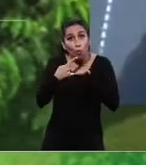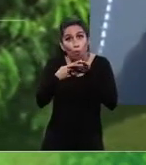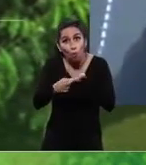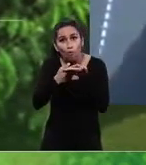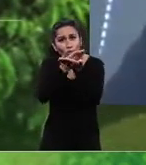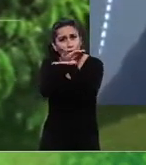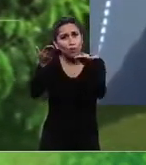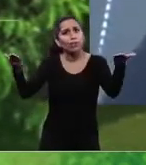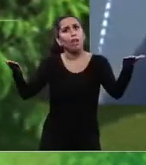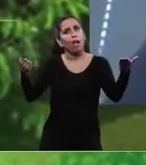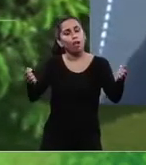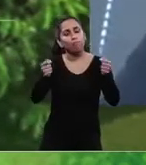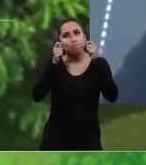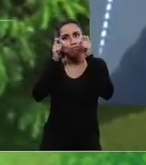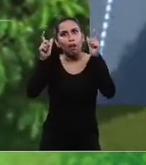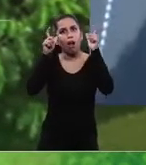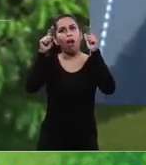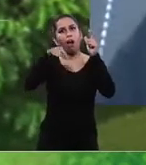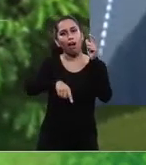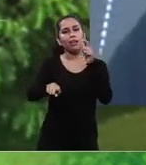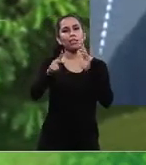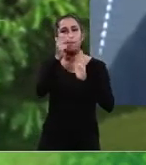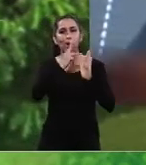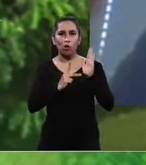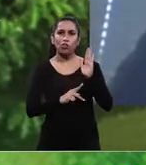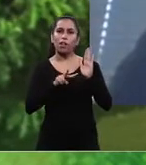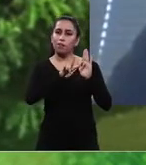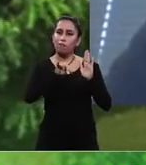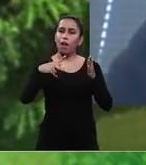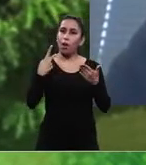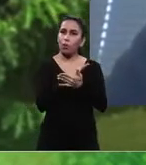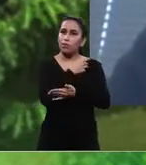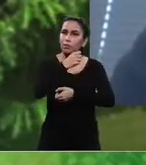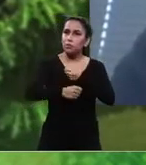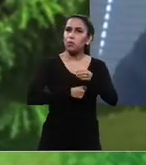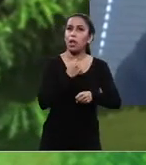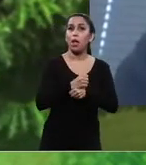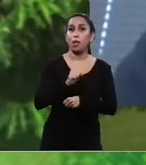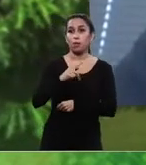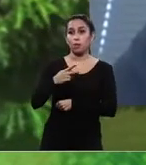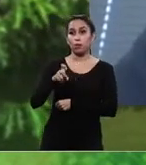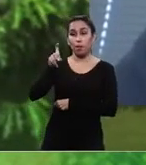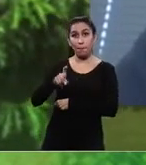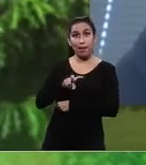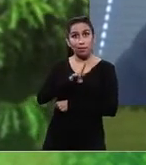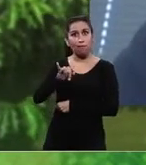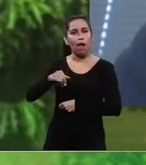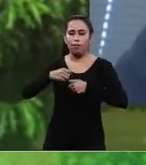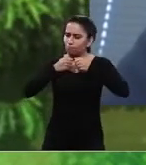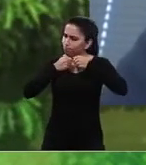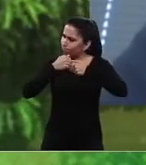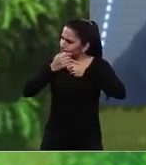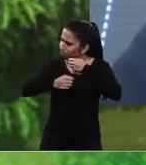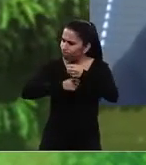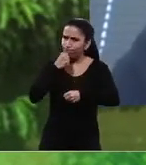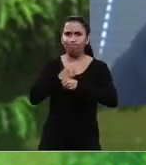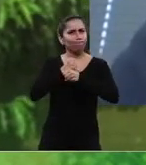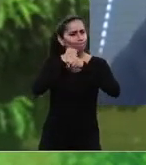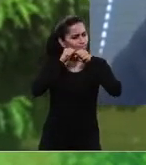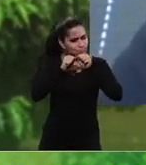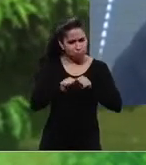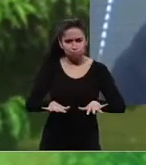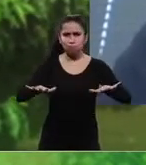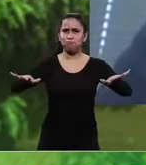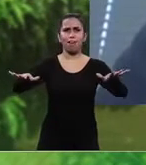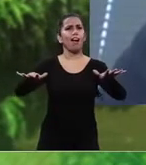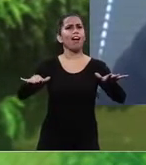se inteirarem desse projeto da Expo em Dubai 2021. A Apex vai estar lá capitaneando esse projeto com outros parceiros, e a